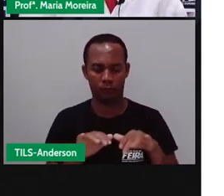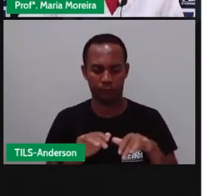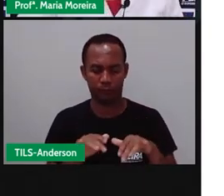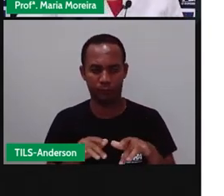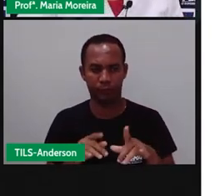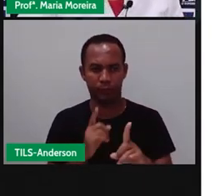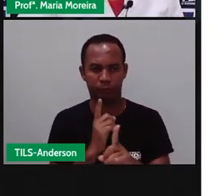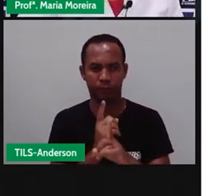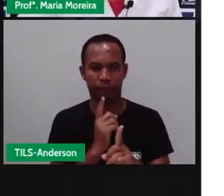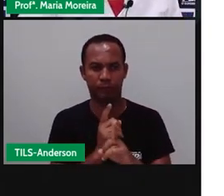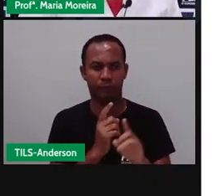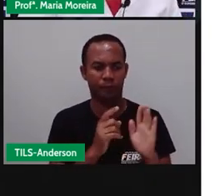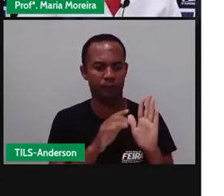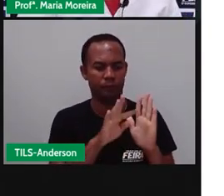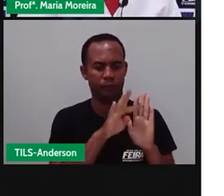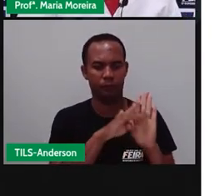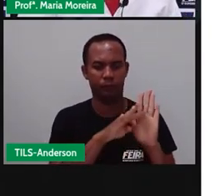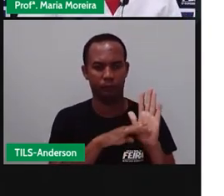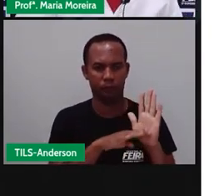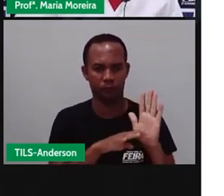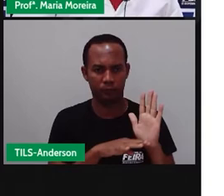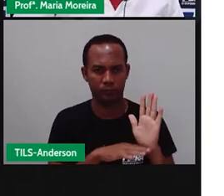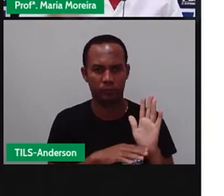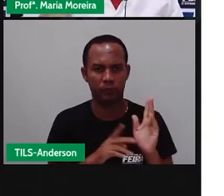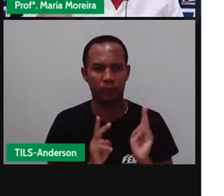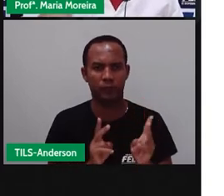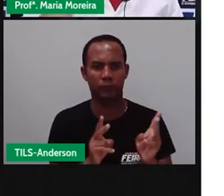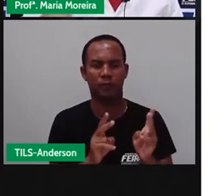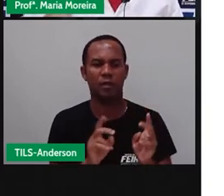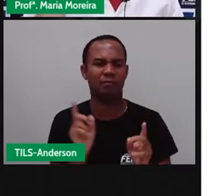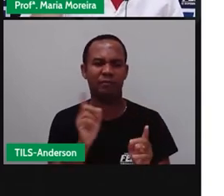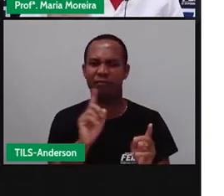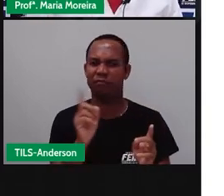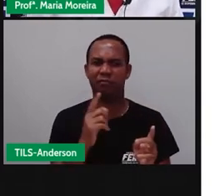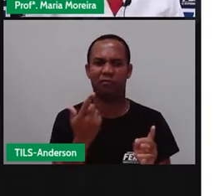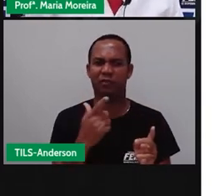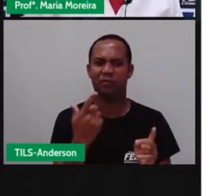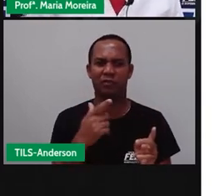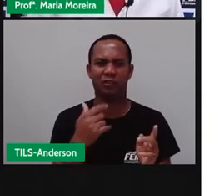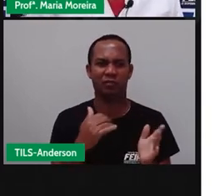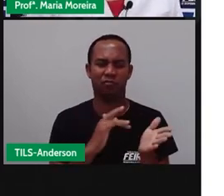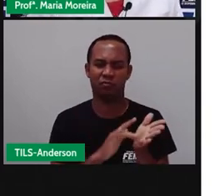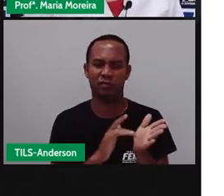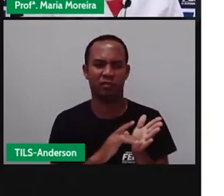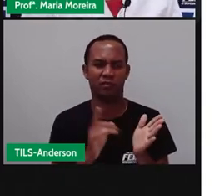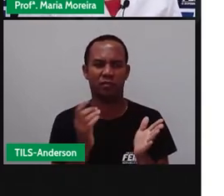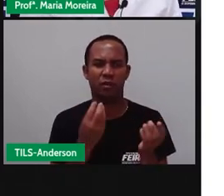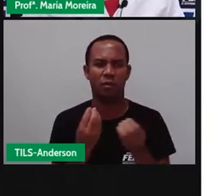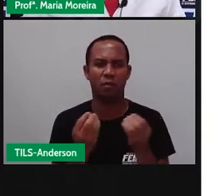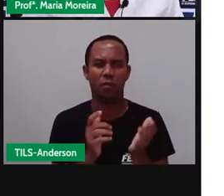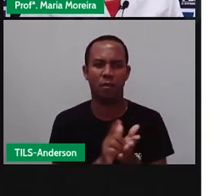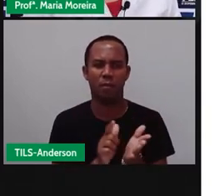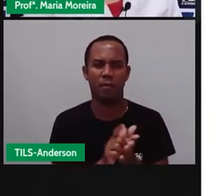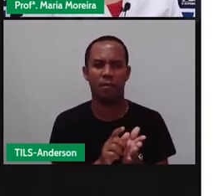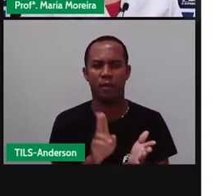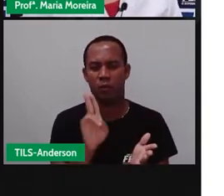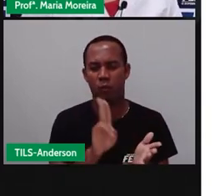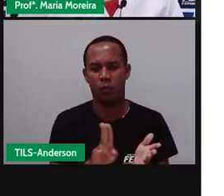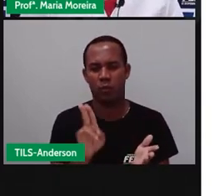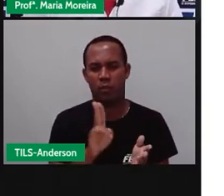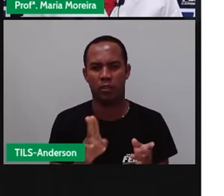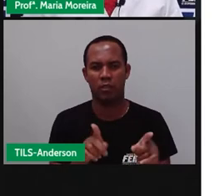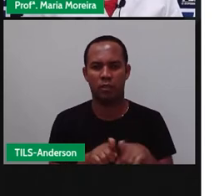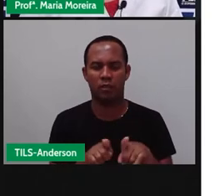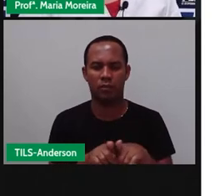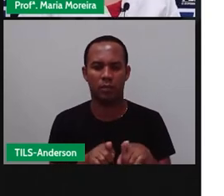e você pode escrever uma lista no seu bloco de notas. Ah, pró, não tem o celular. Faz numa folhinha de papel. Usa uma folha de rascunho que